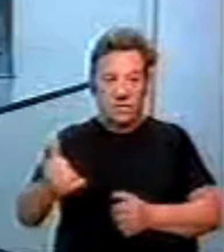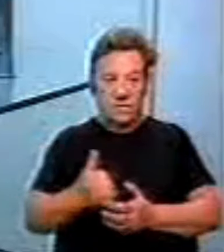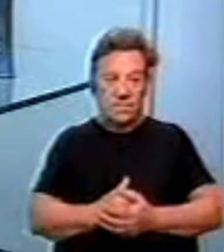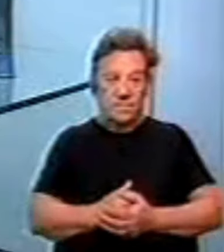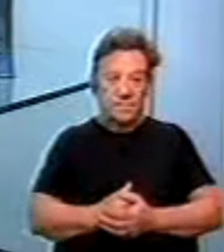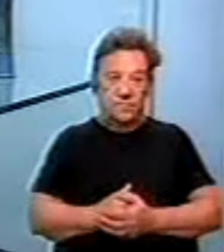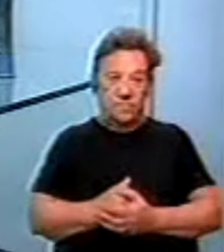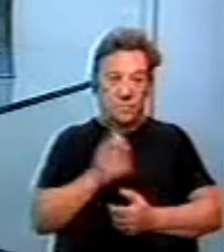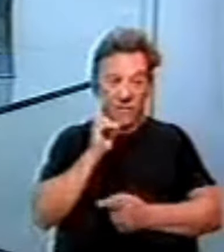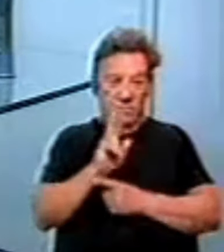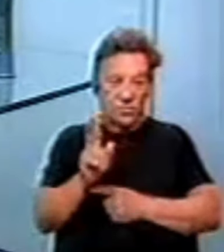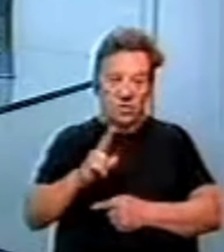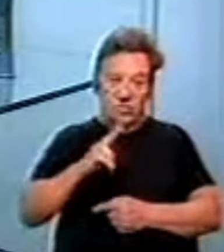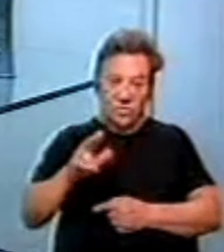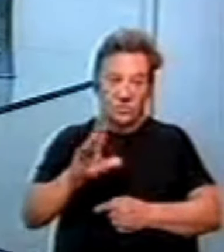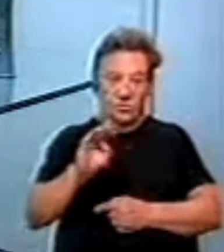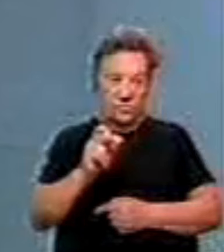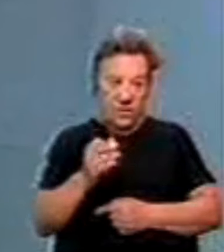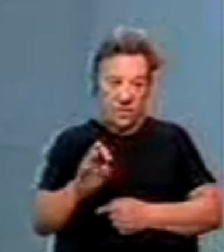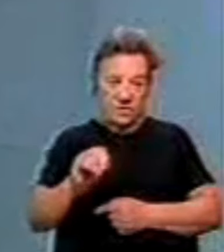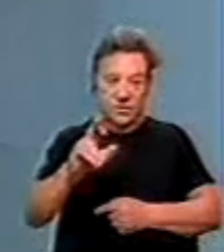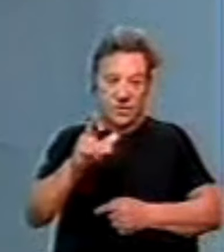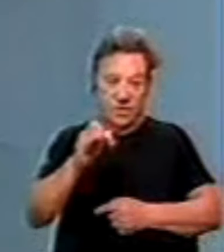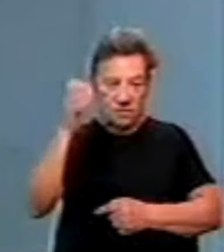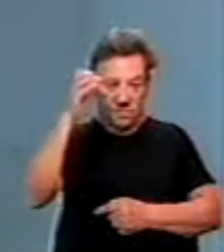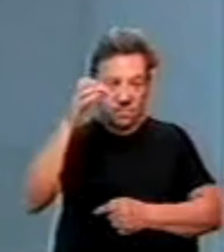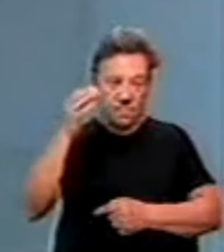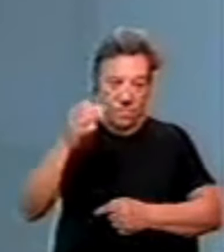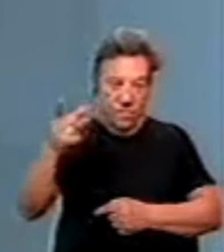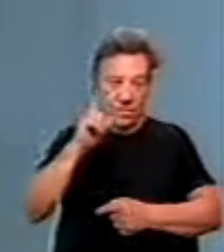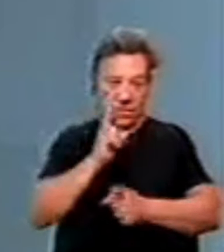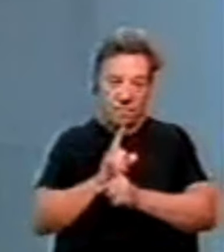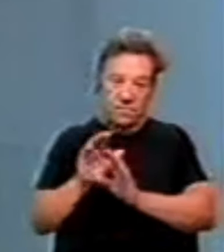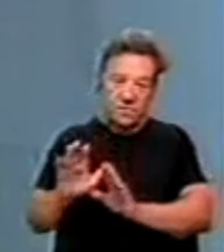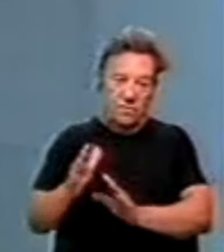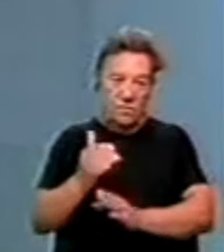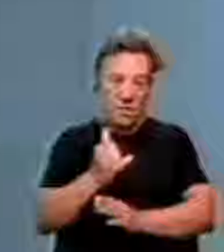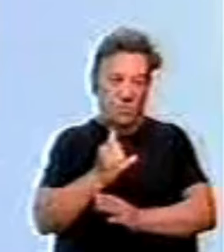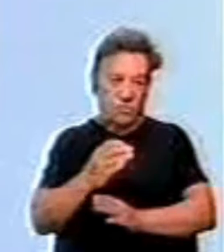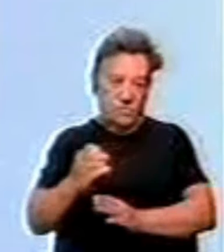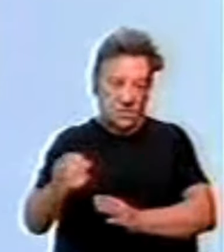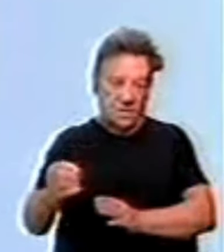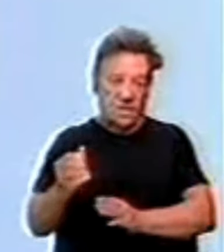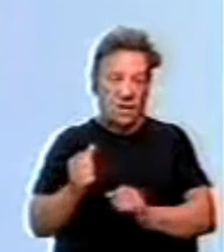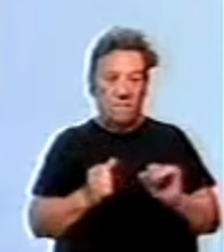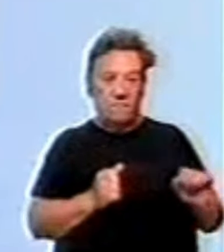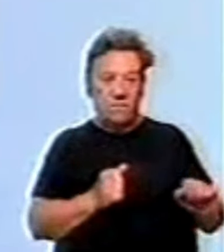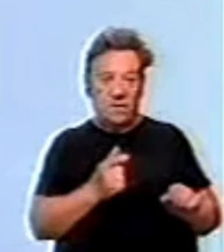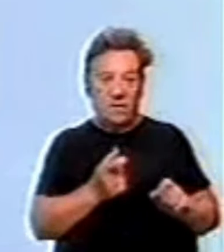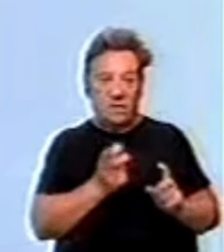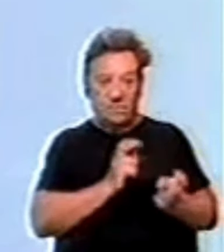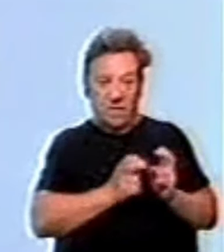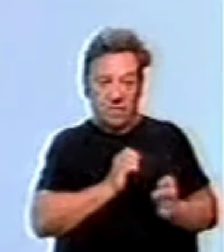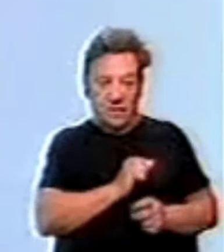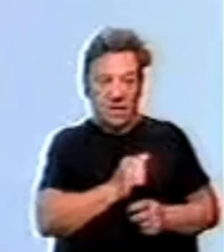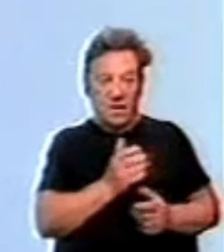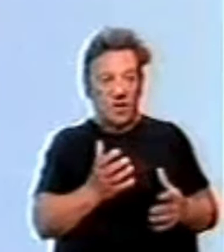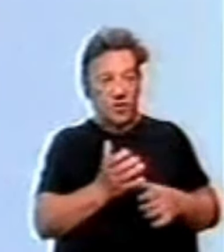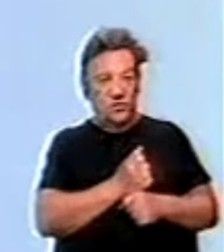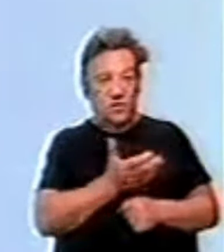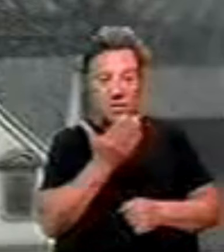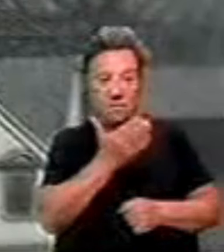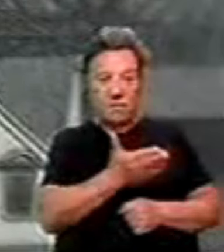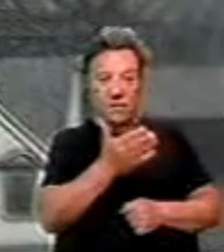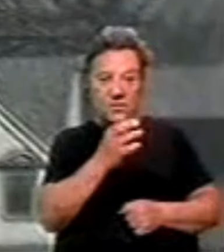1822. O Museu Nacional Soares dos Reis, no Porto, preserva quase 200 peças provenientes desta fábrica, extinta